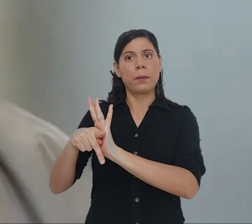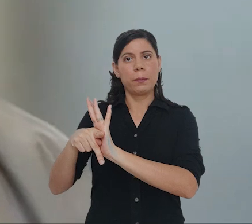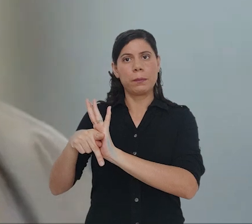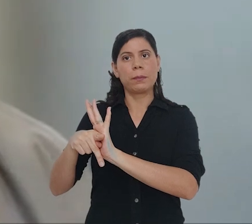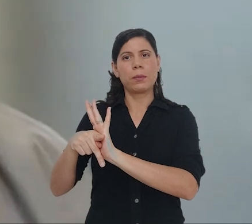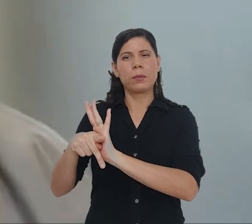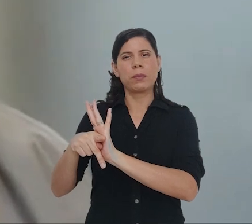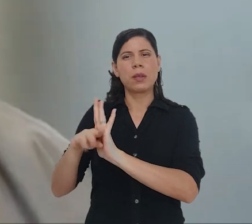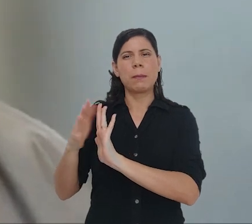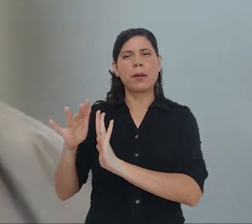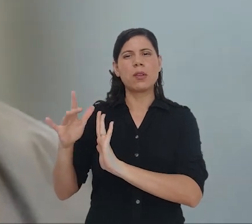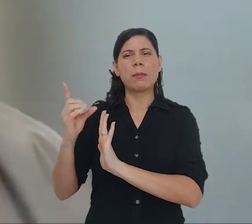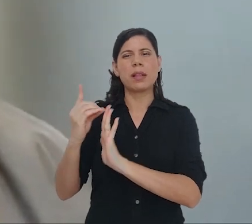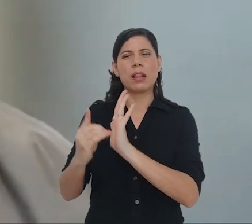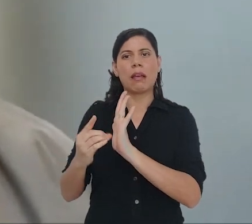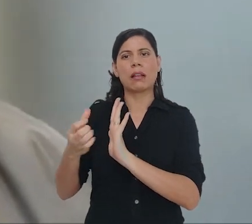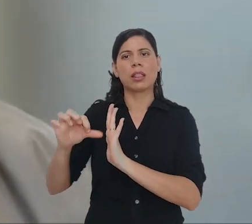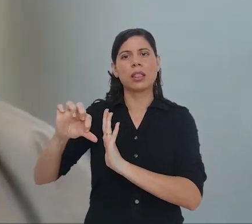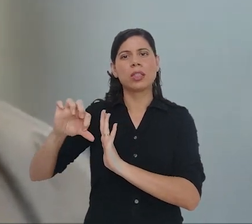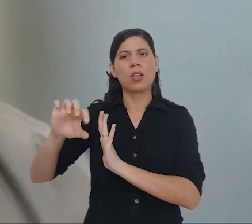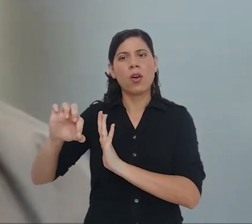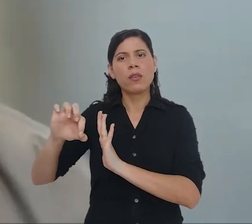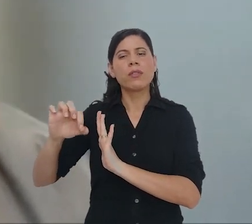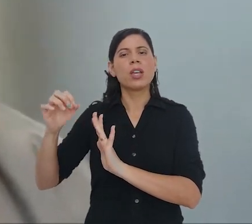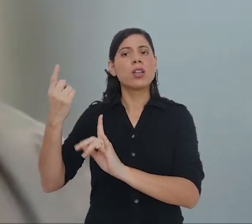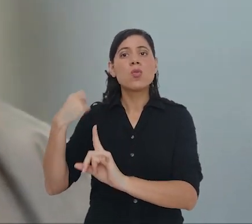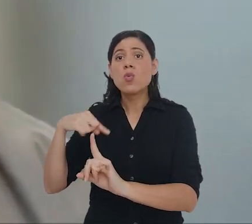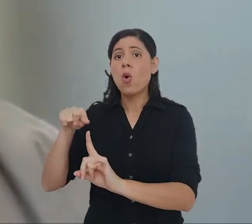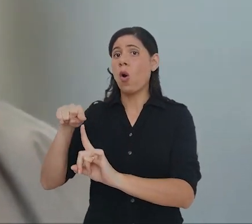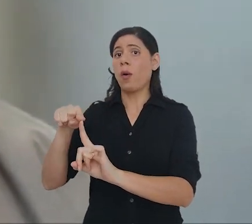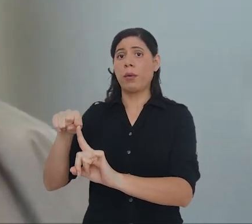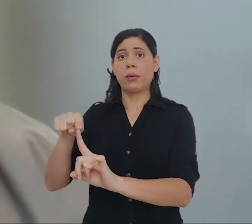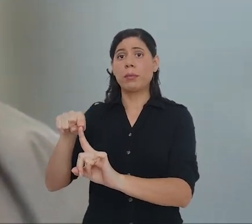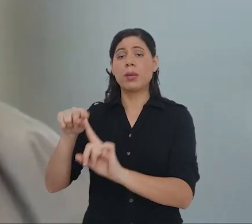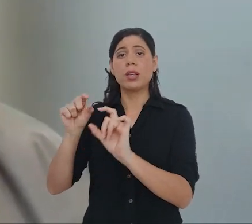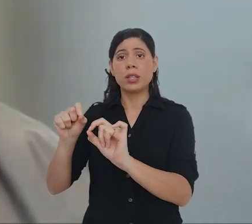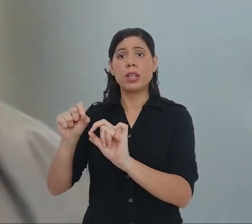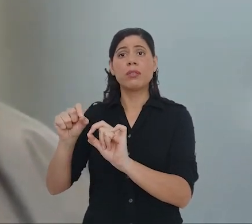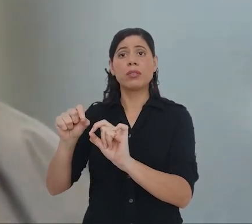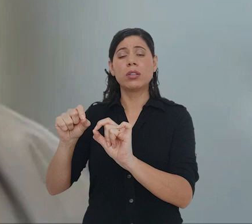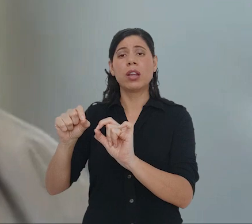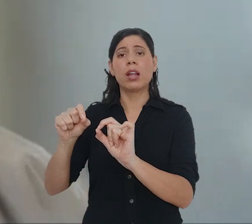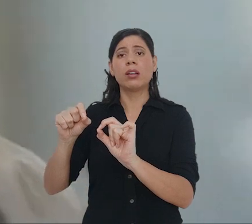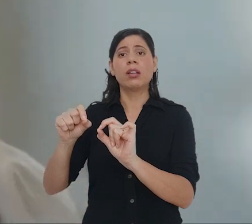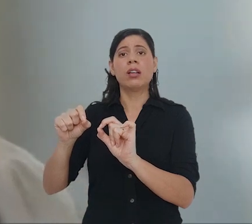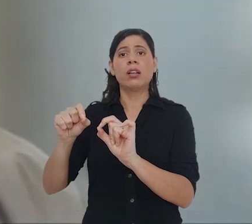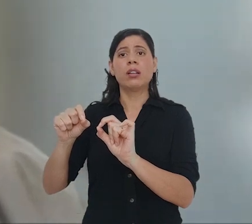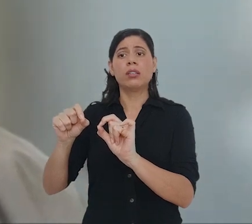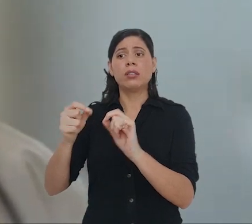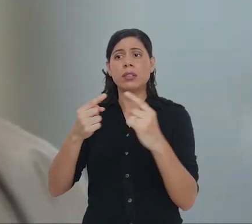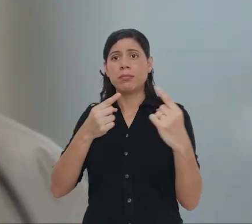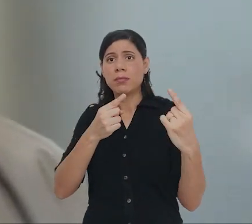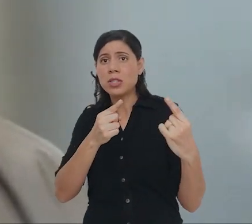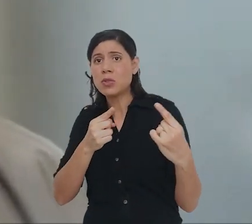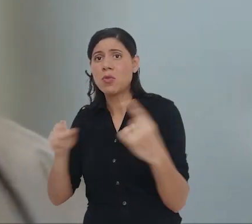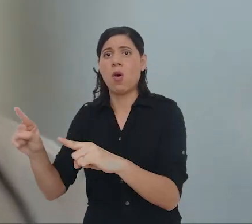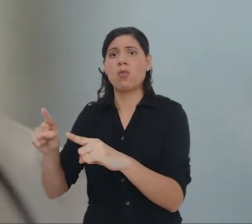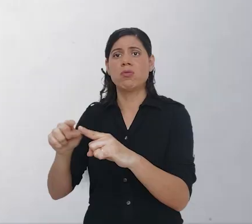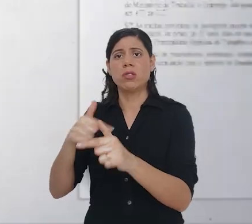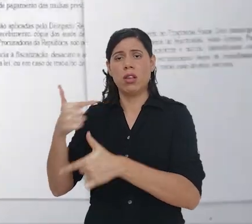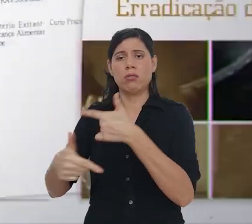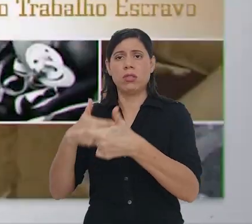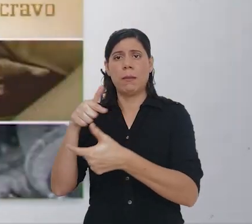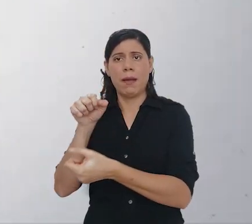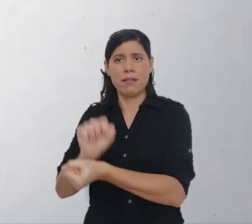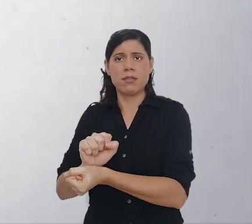em meados da década de 90, com o fim executivo de cumprir as ações de repressão ao trabalho